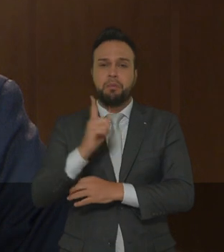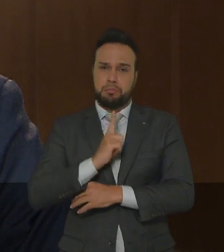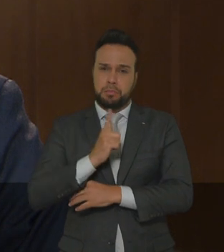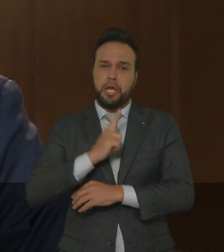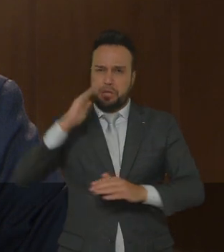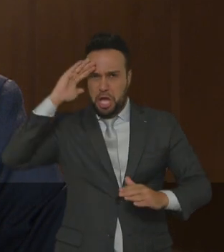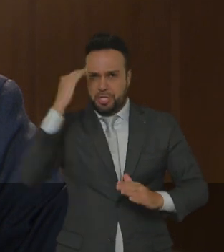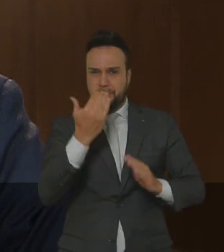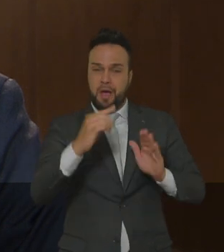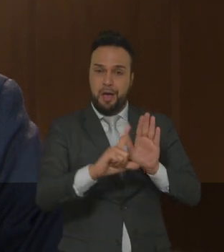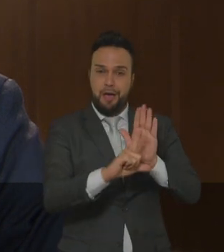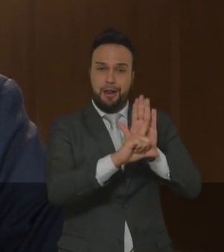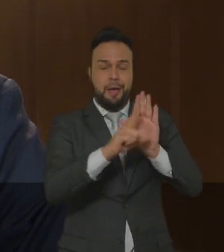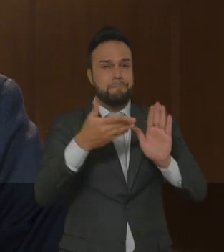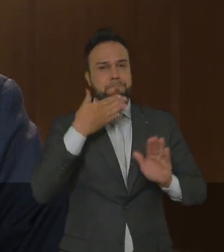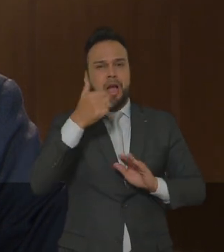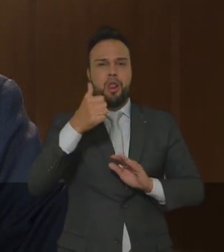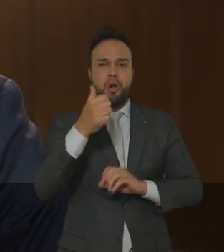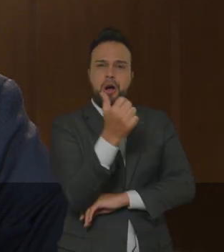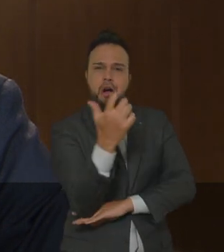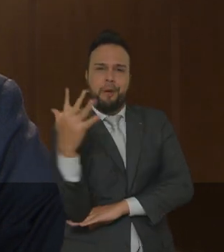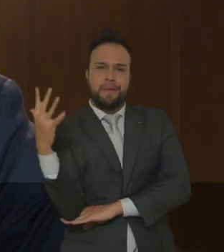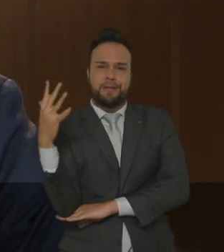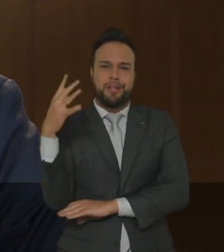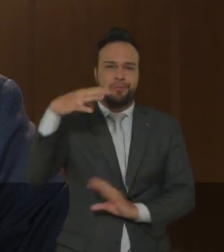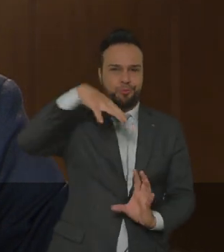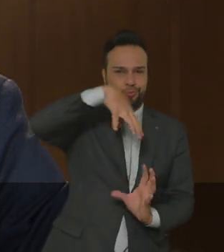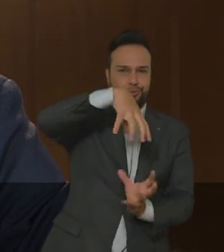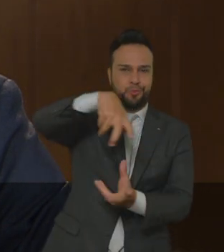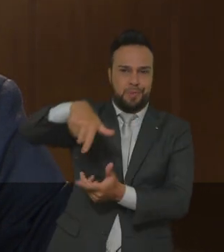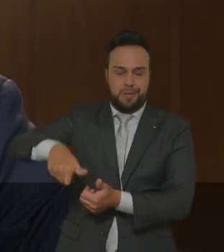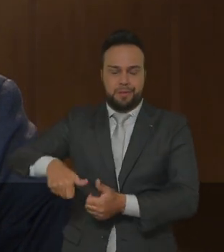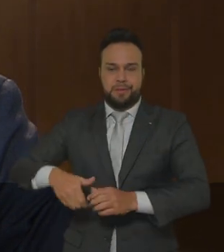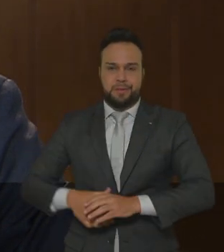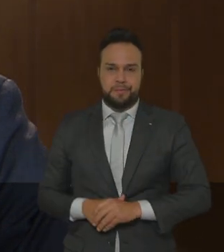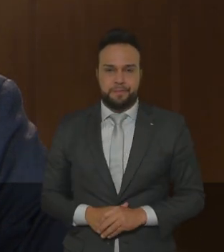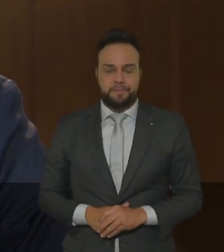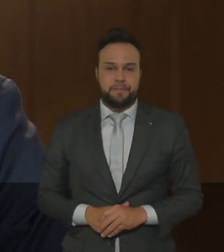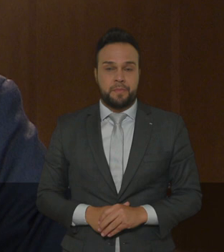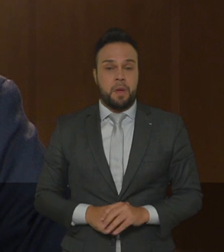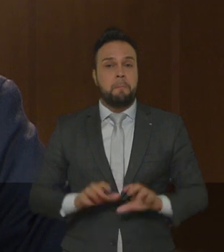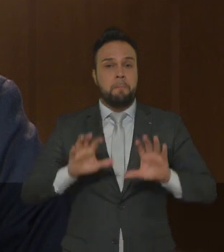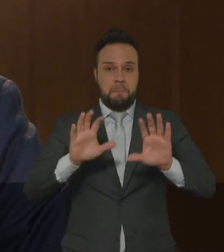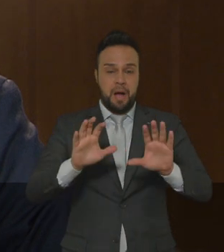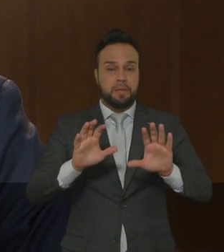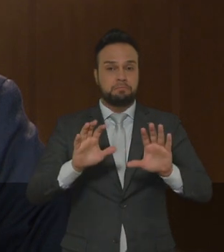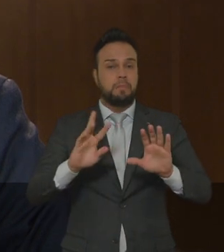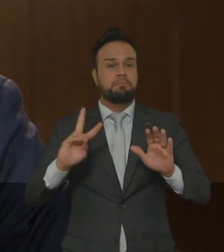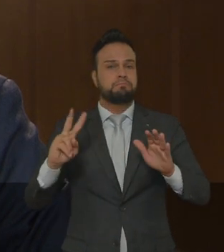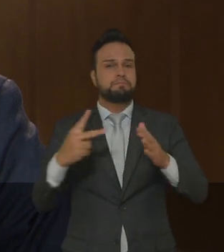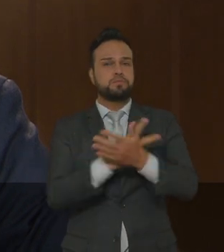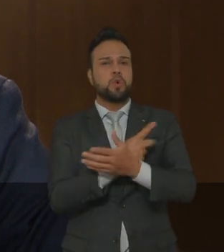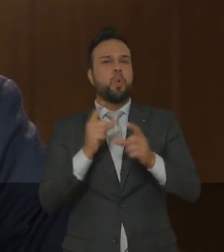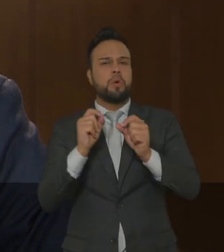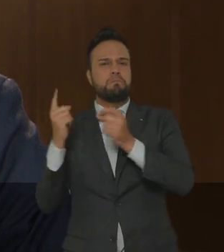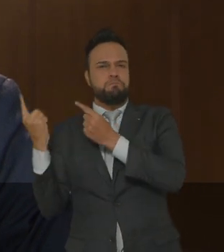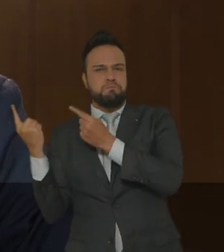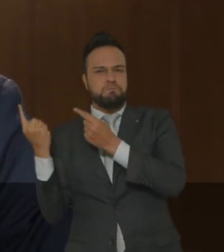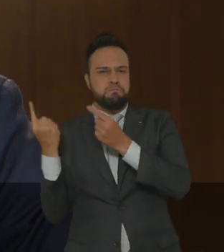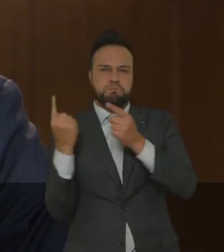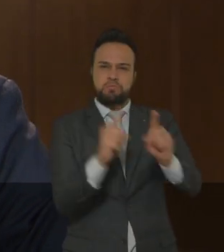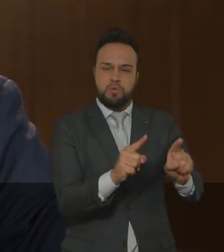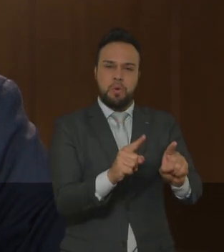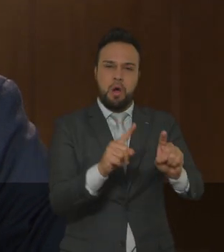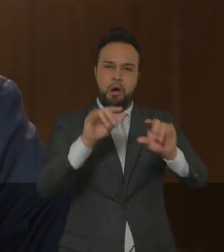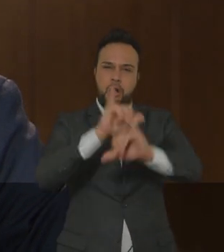e acima de tudo possuindo e respeitando a melhor a legislação Ambiental do planeta Mesmo Assim